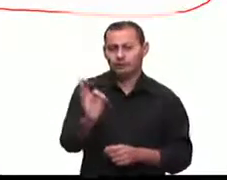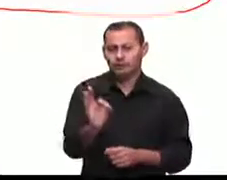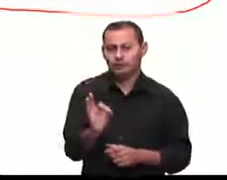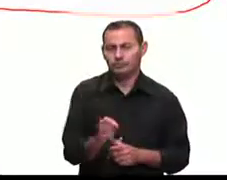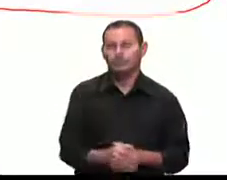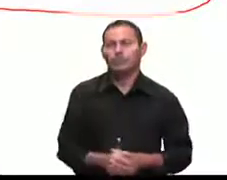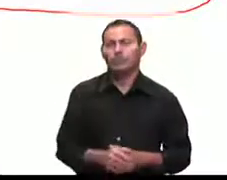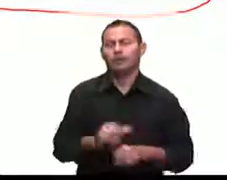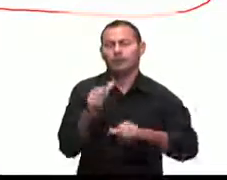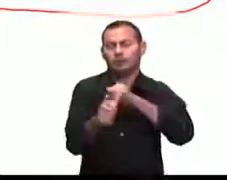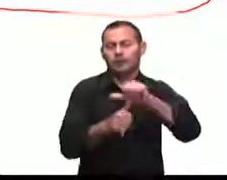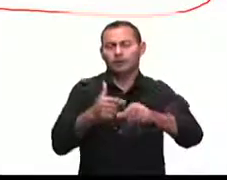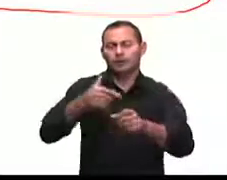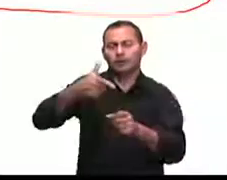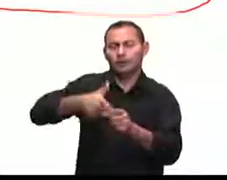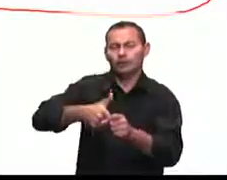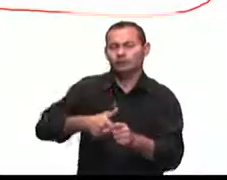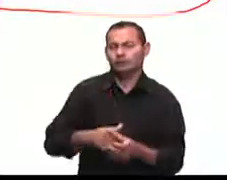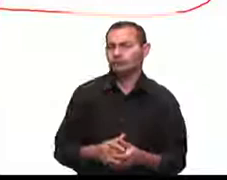25% na troca de óleo,